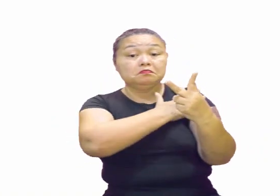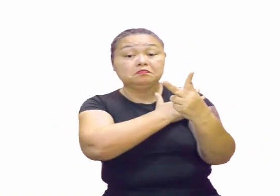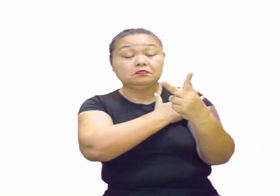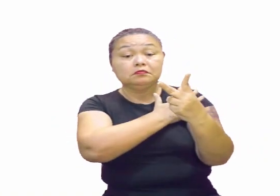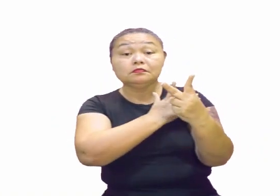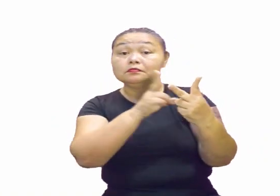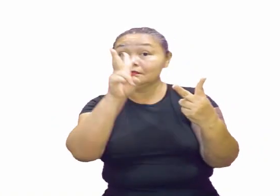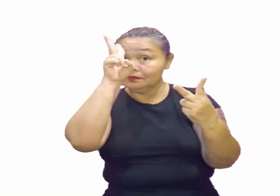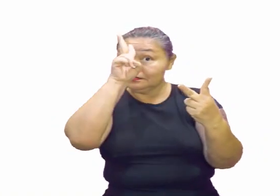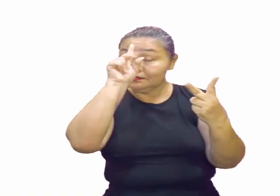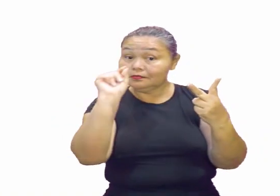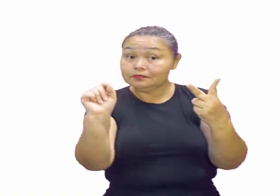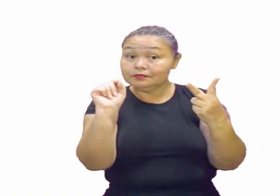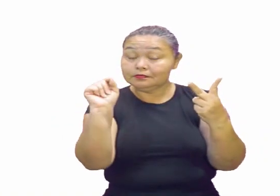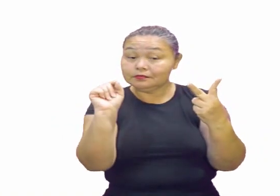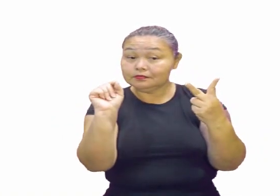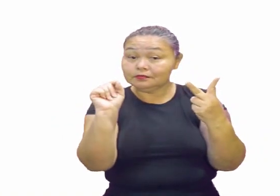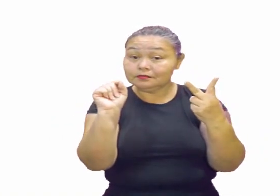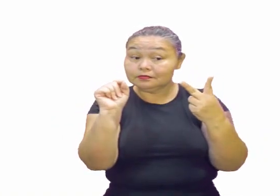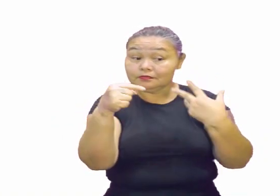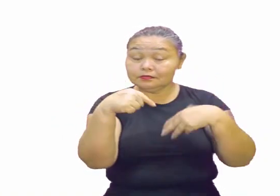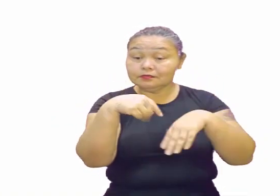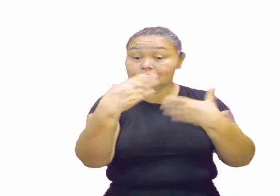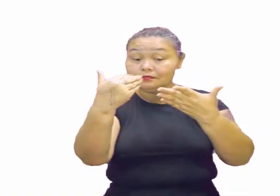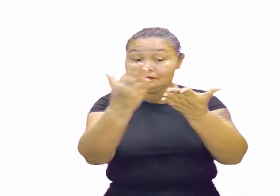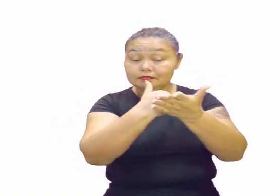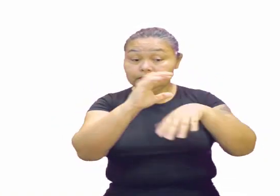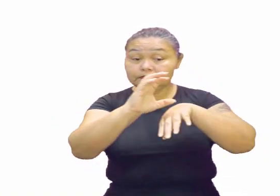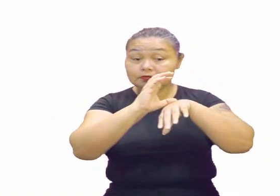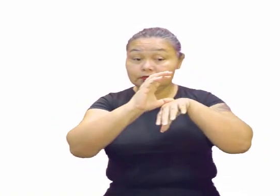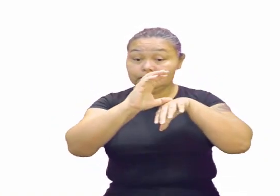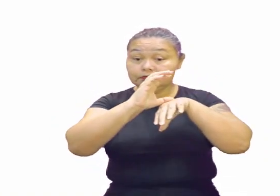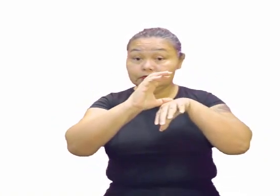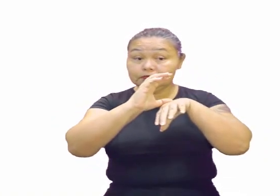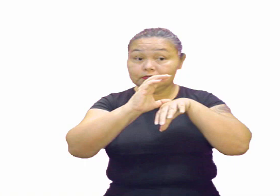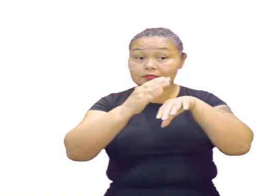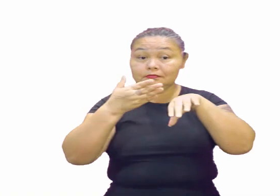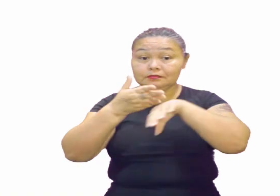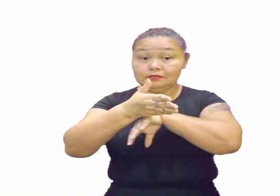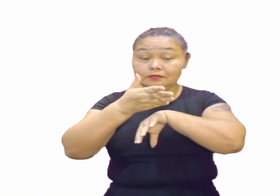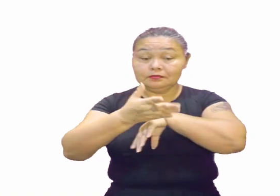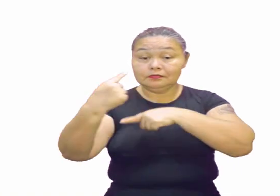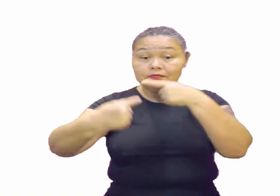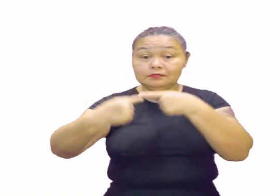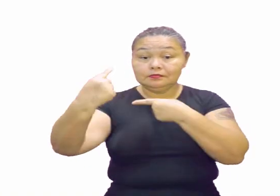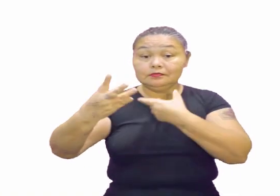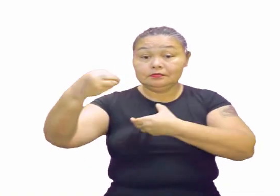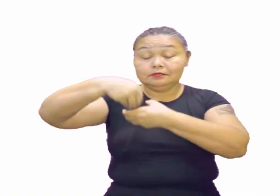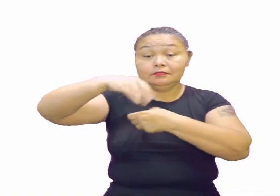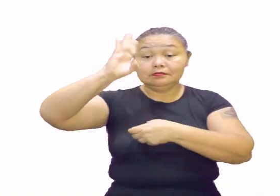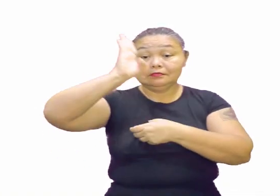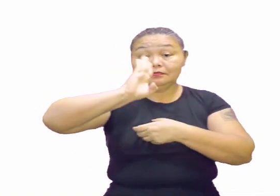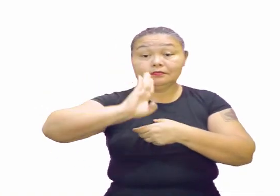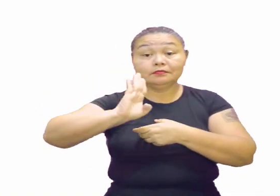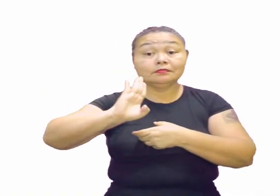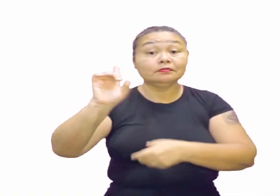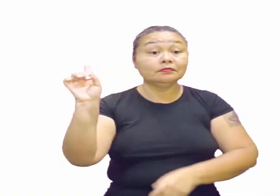quero te lembrar que, de acordo com a Constituição, a participação na política interna do Brasil